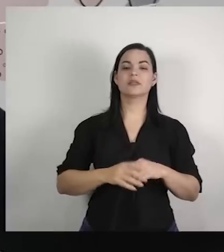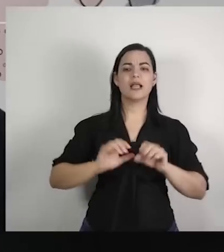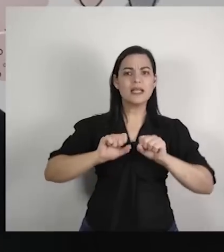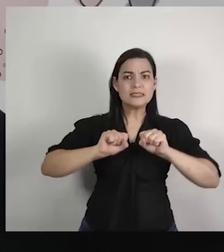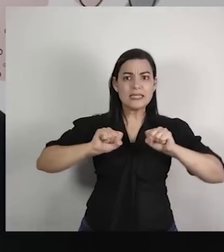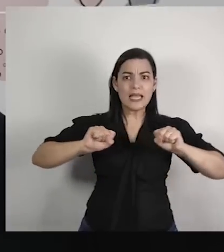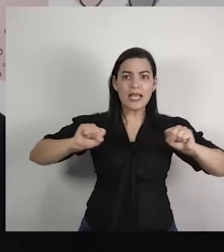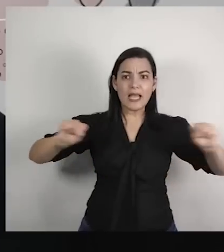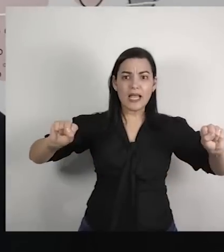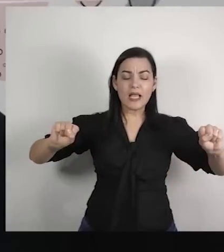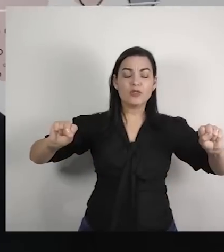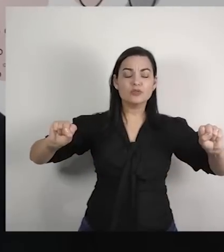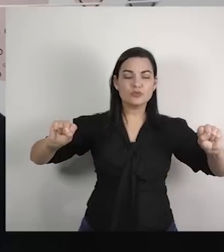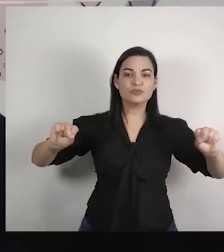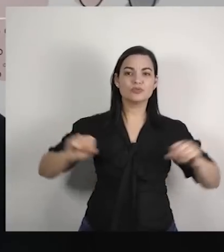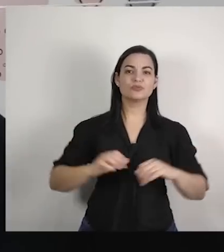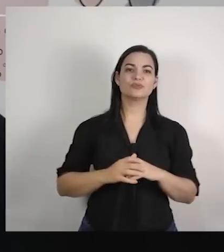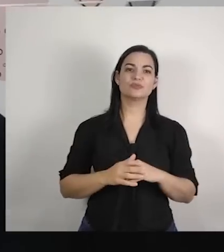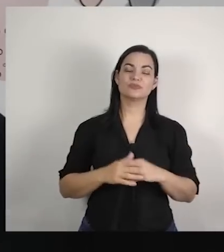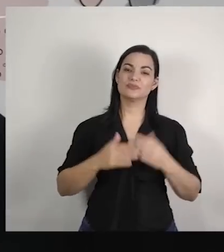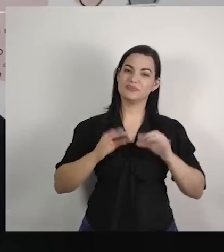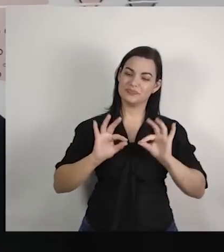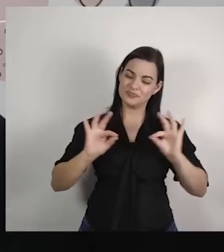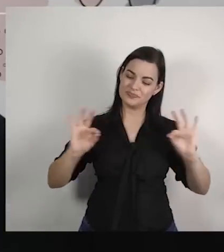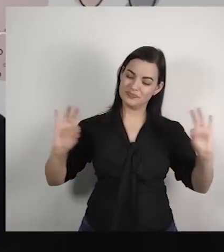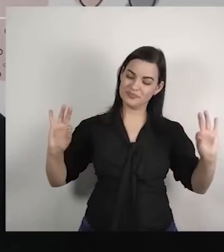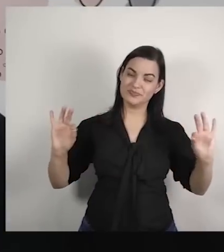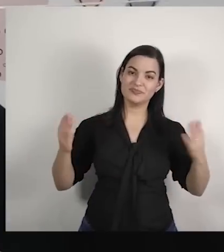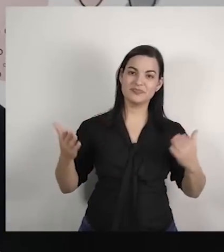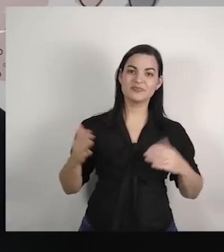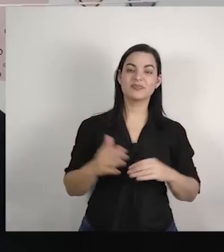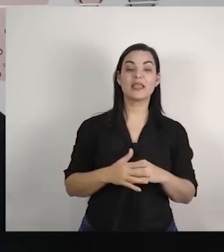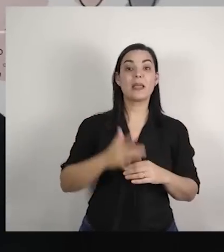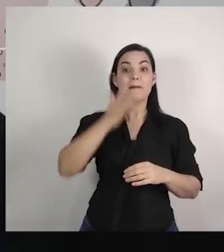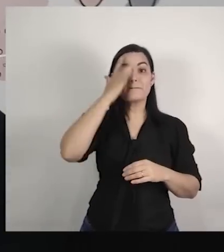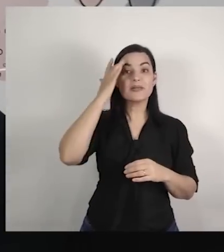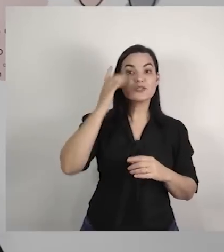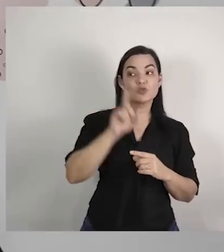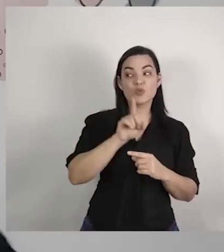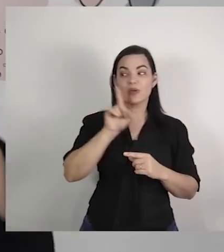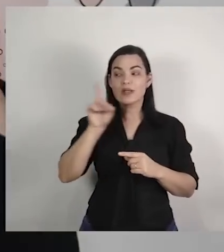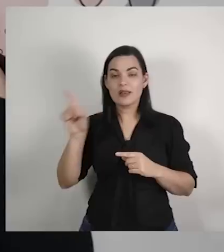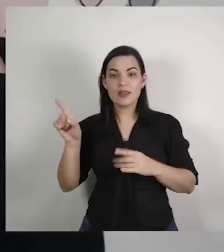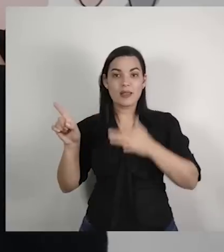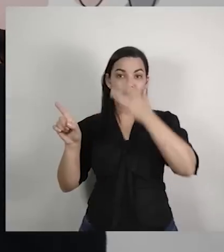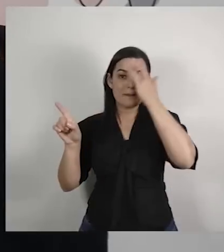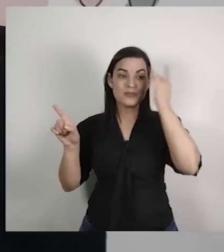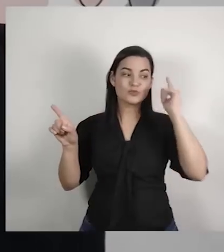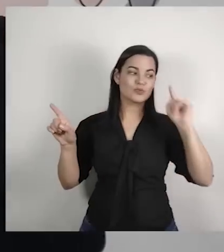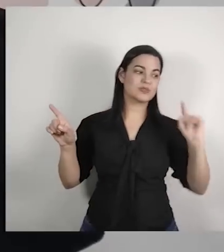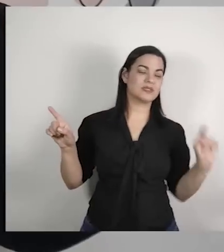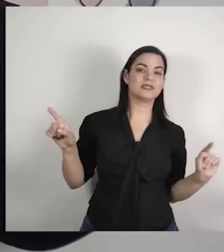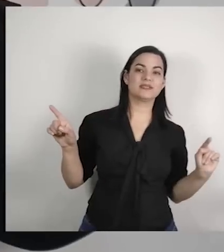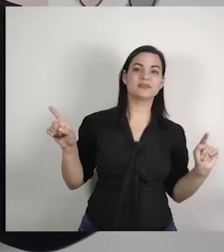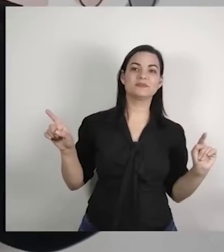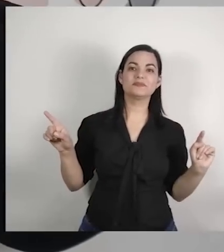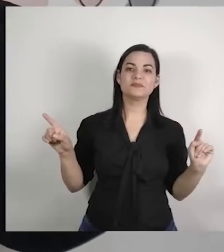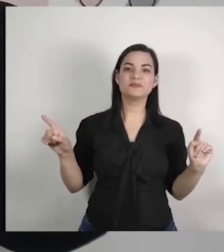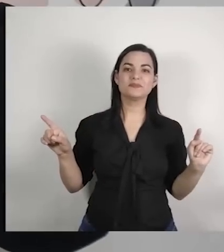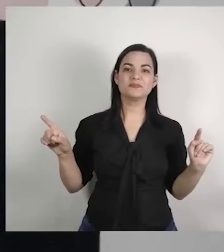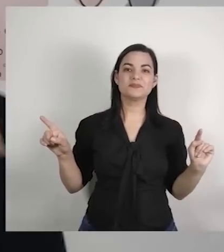deixa bem reto, bem esticadinho o fio, tá bom? Aqui é o nosso barbante. Aí uma pessoa vai ficar de um